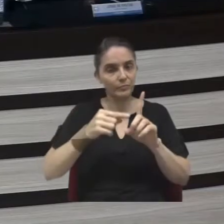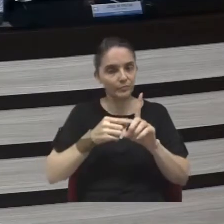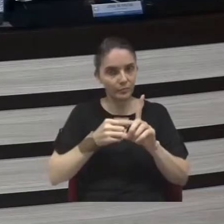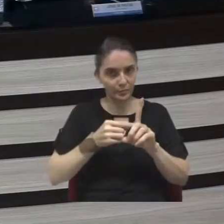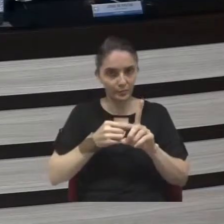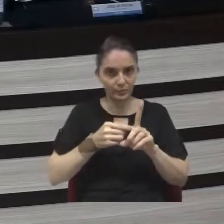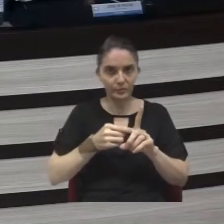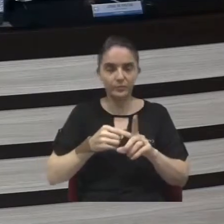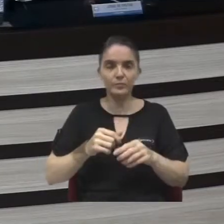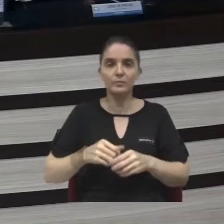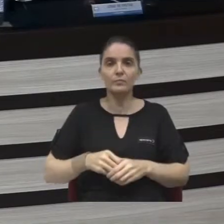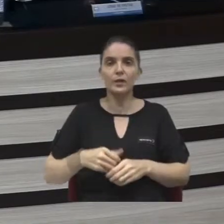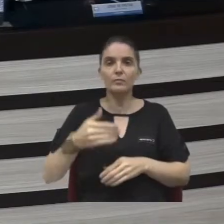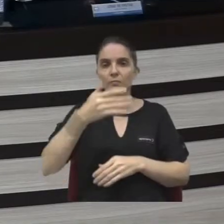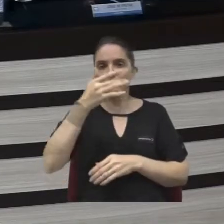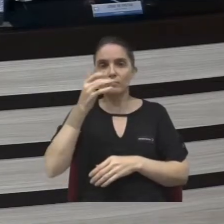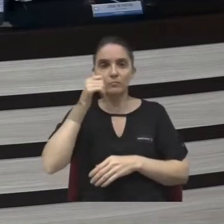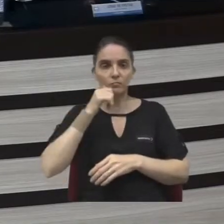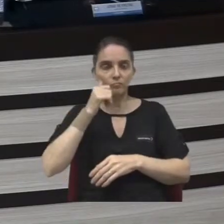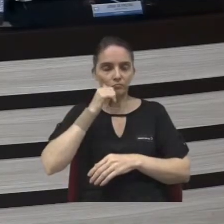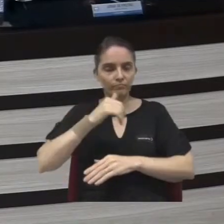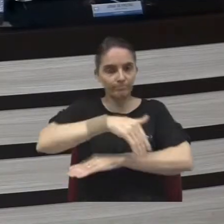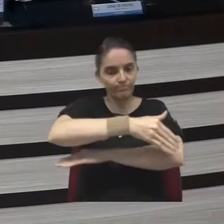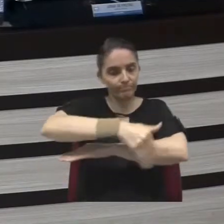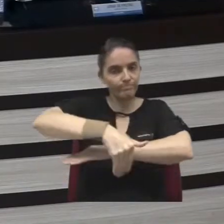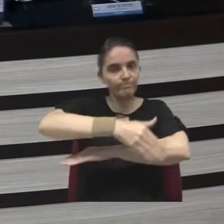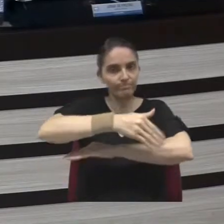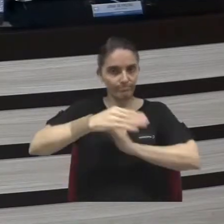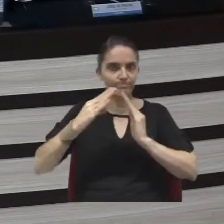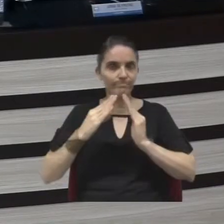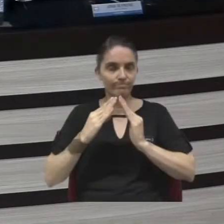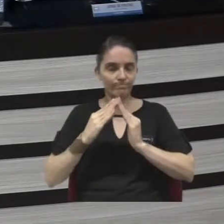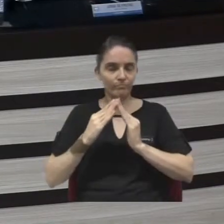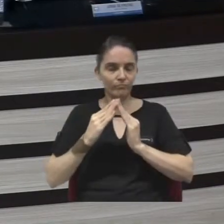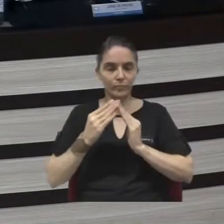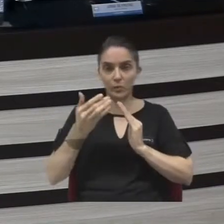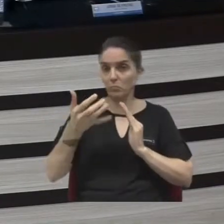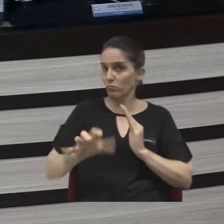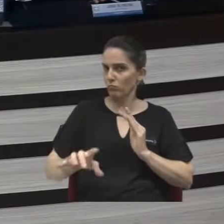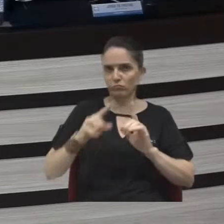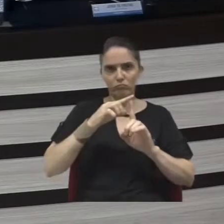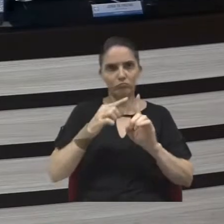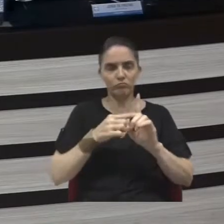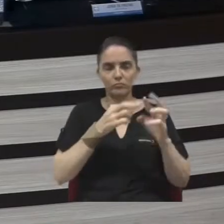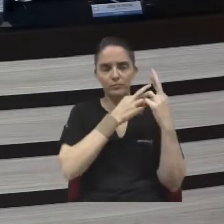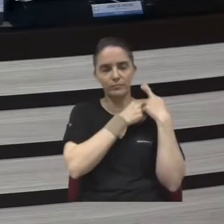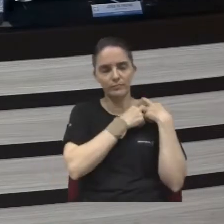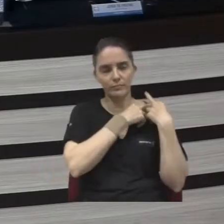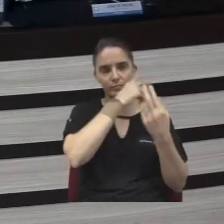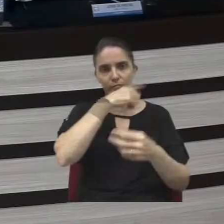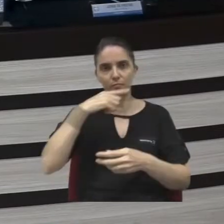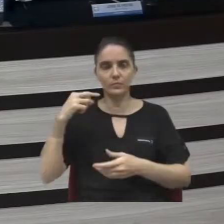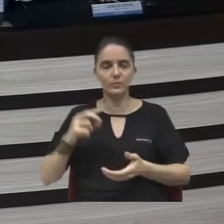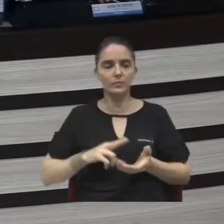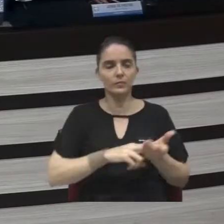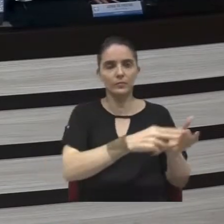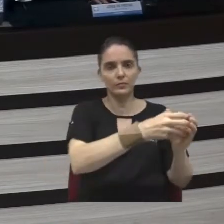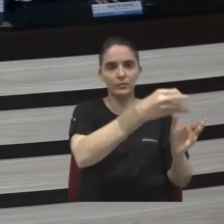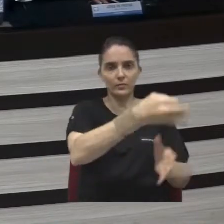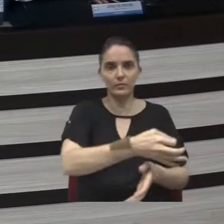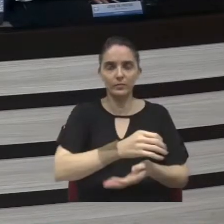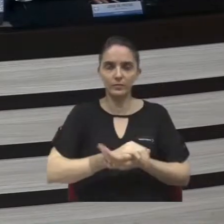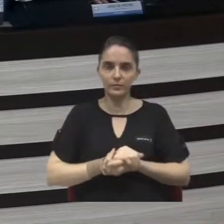que não desejam engravidar. Autoria, vereadora doutora Mayra Costa. Às comissões.